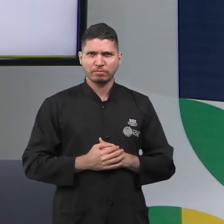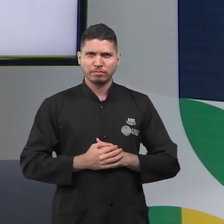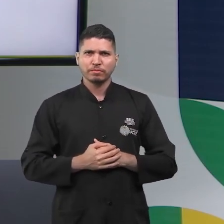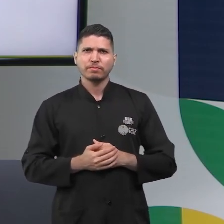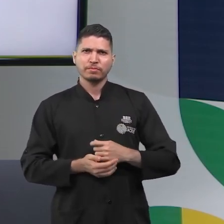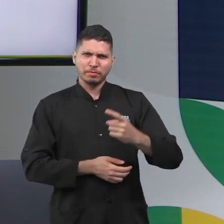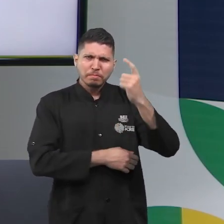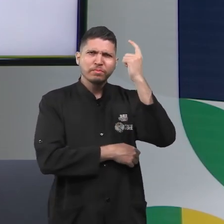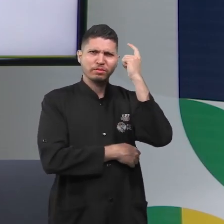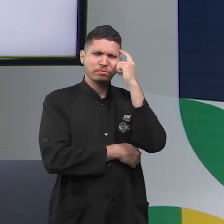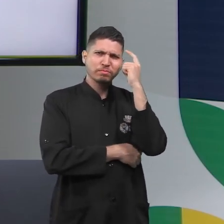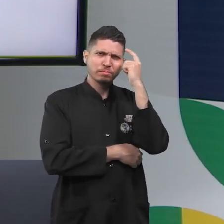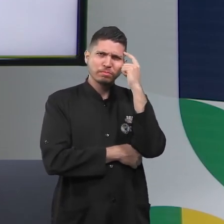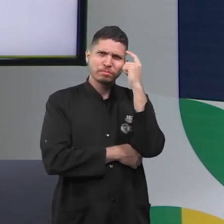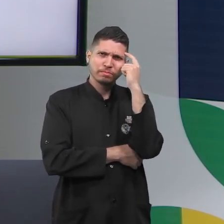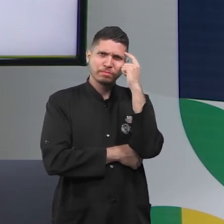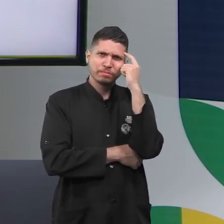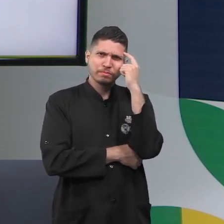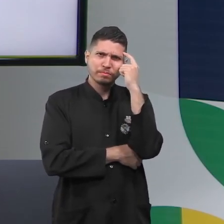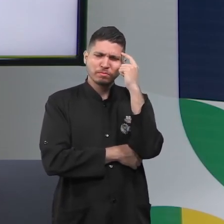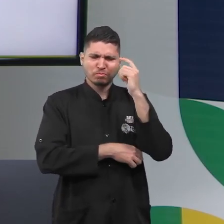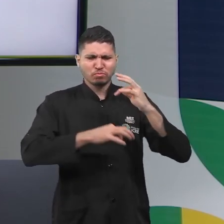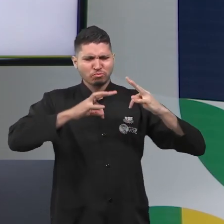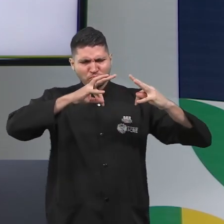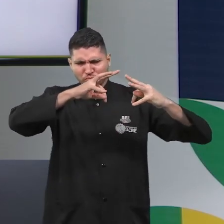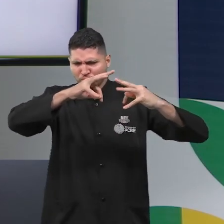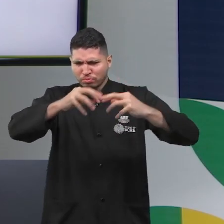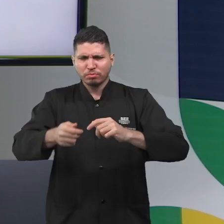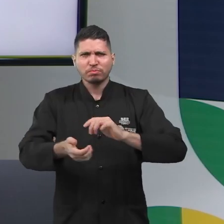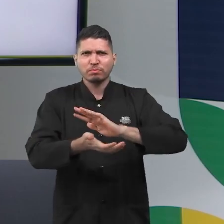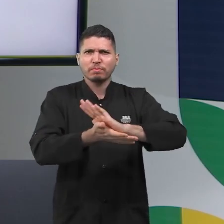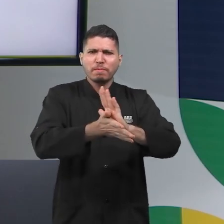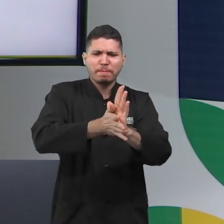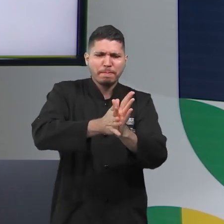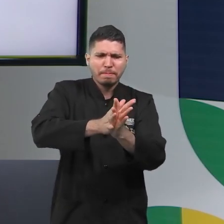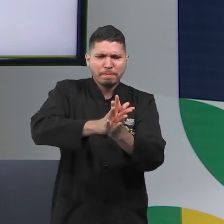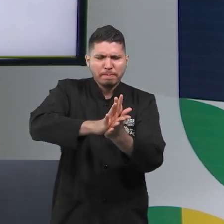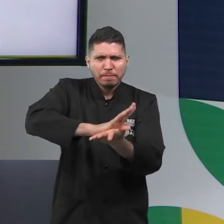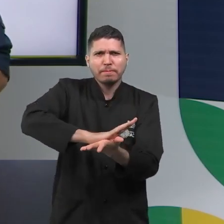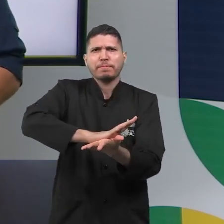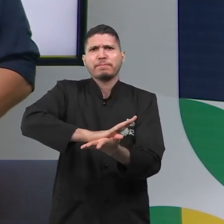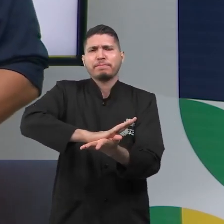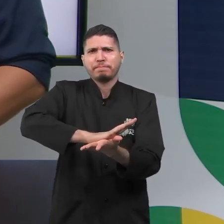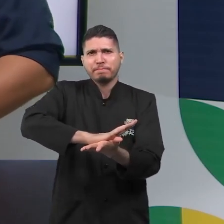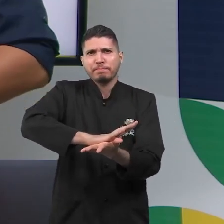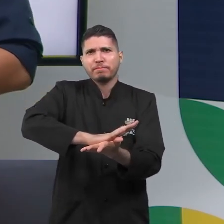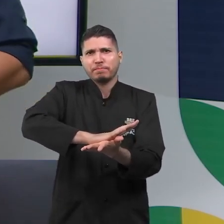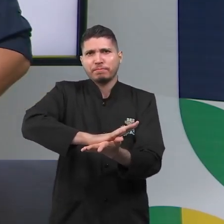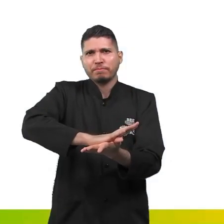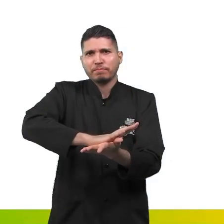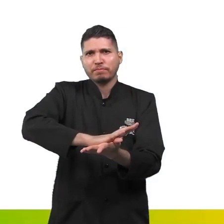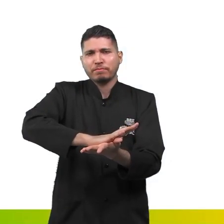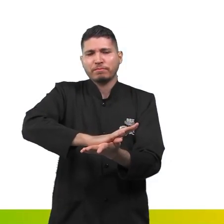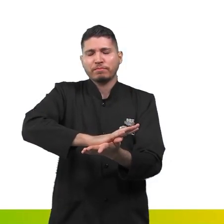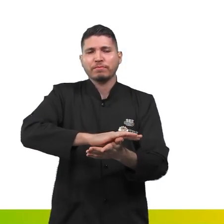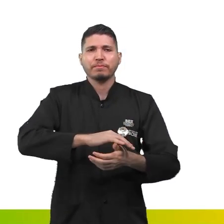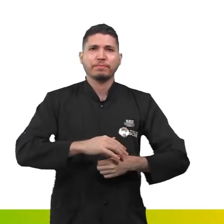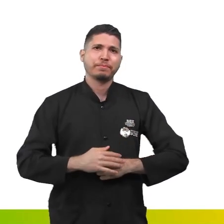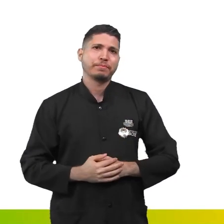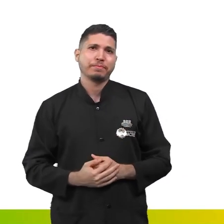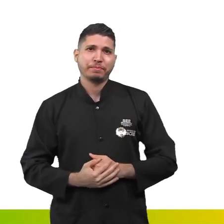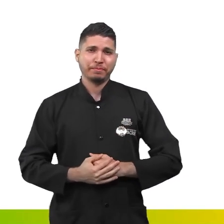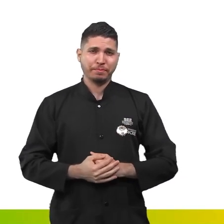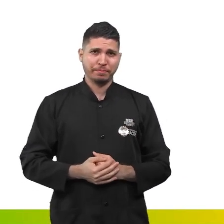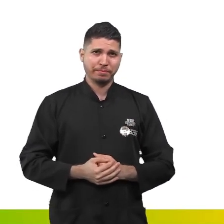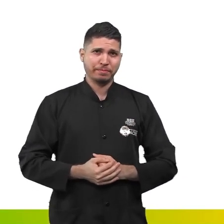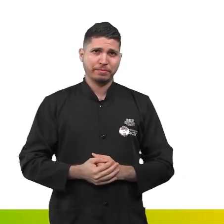isso? Isso tudo sendo destruído, devastado. É muita coisa, né, pessoal? E isso gera o quê? A perca